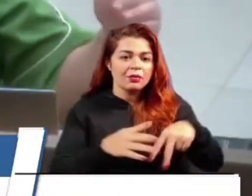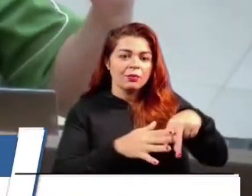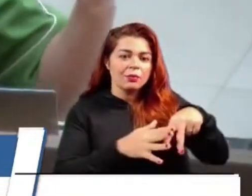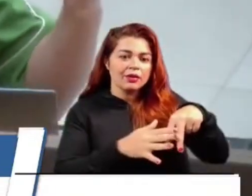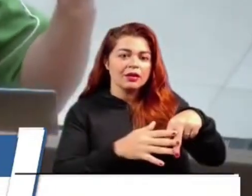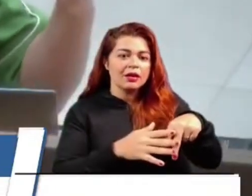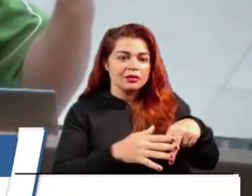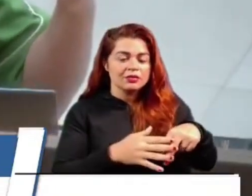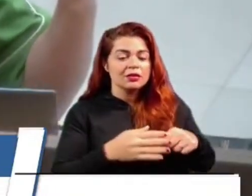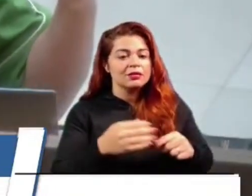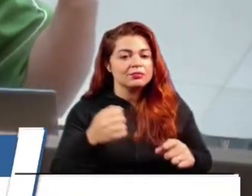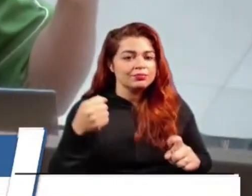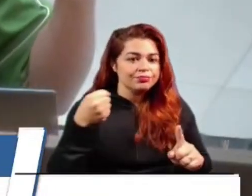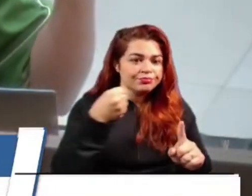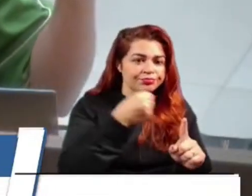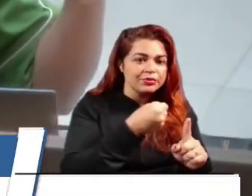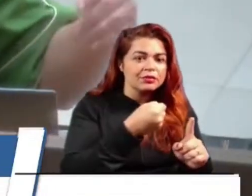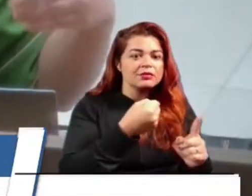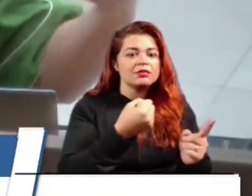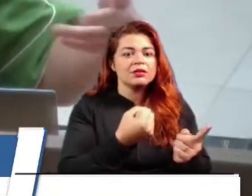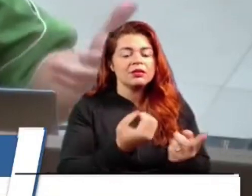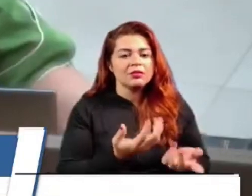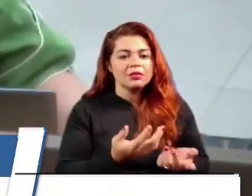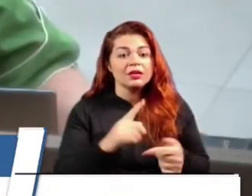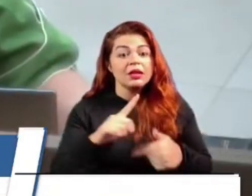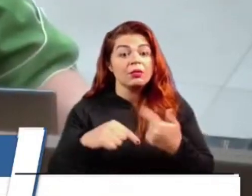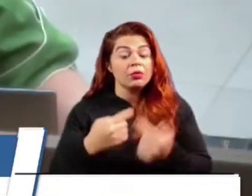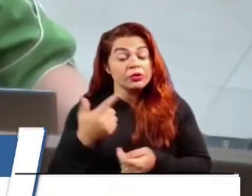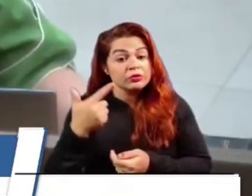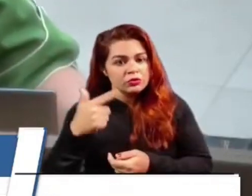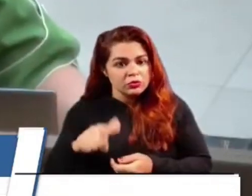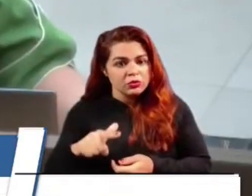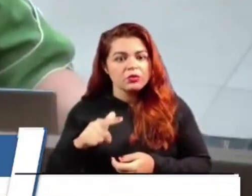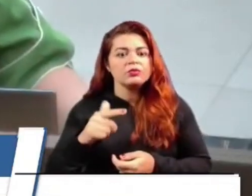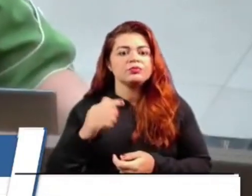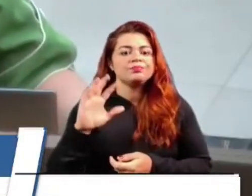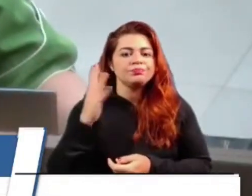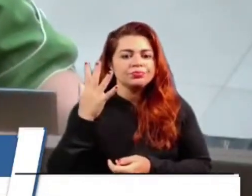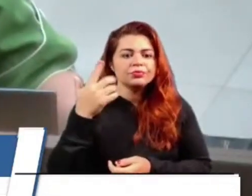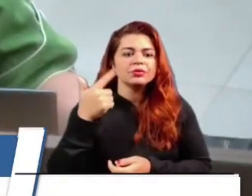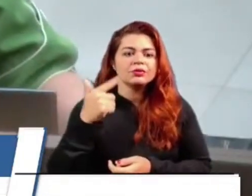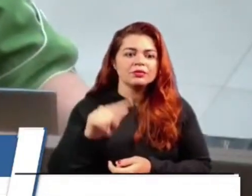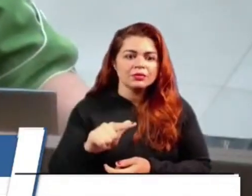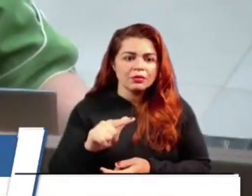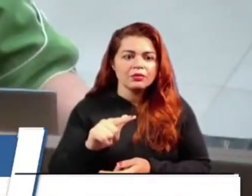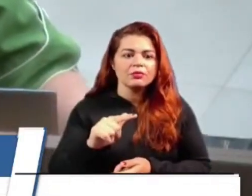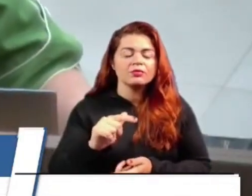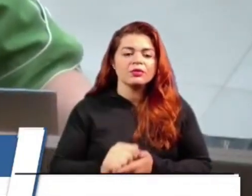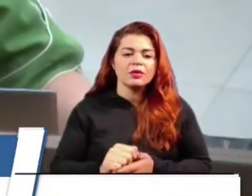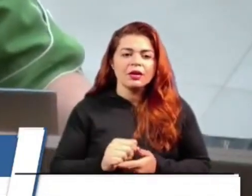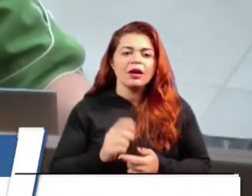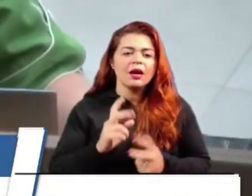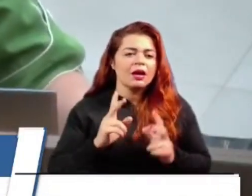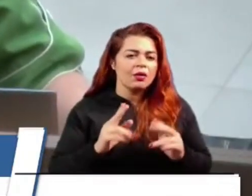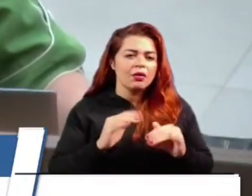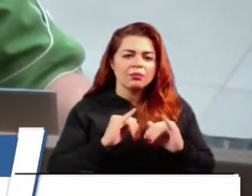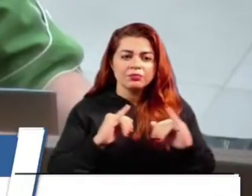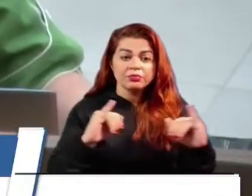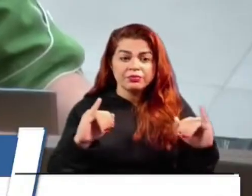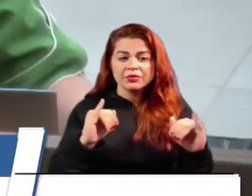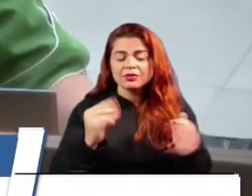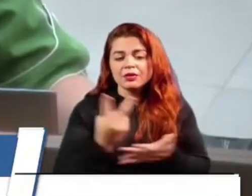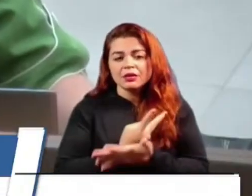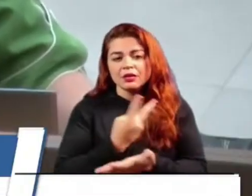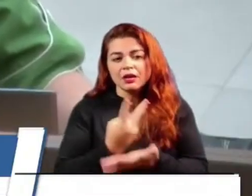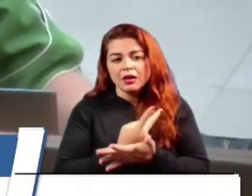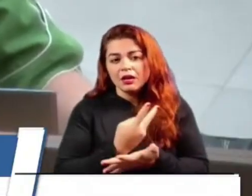depois aconteceu de novo. E depois isso foi dando, parece que um recado errado para a população, de que a agressão